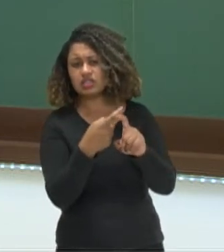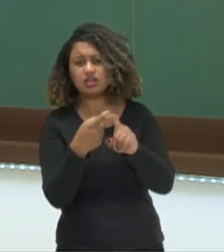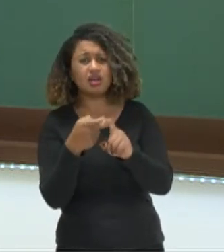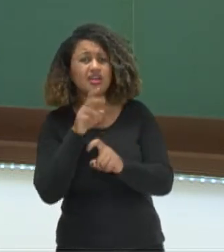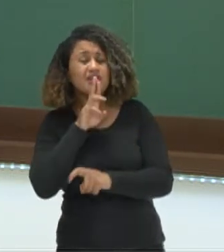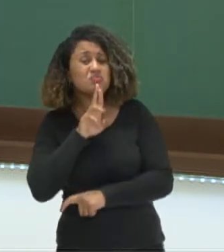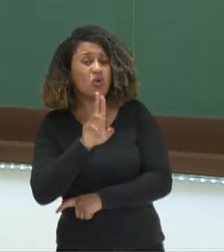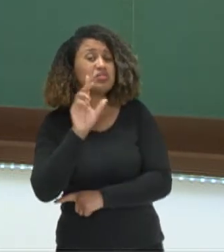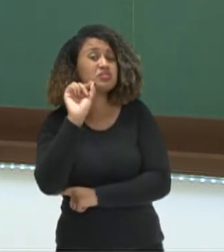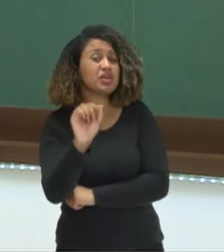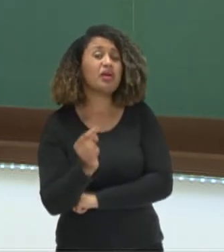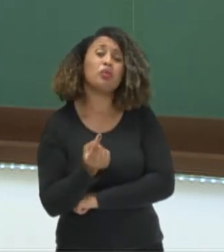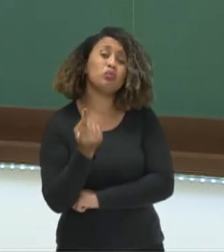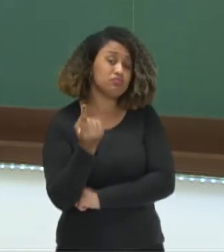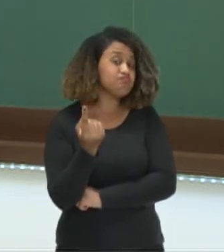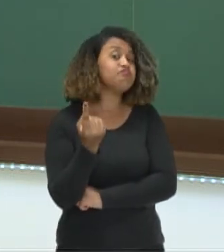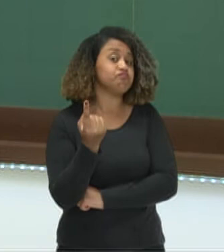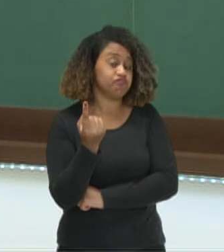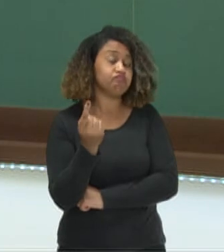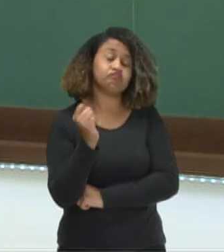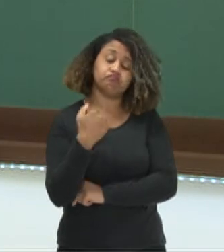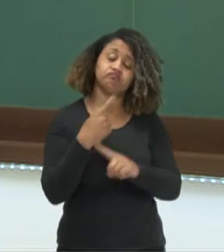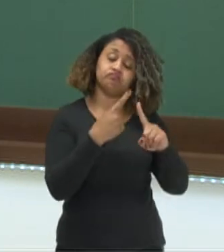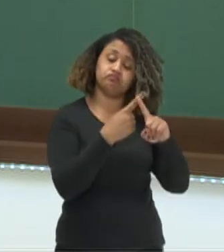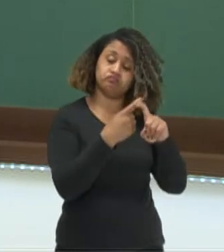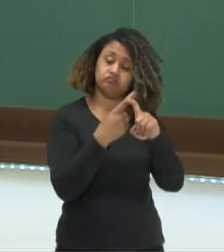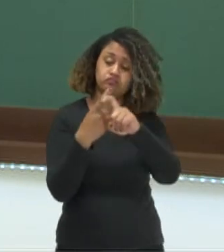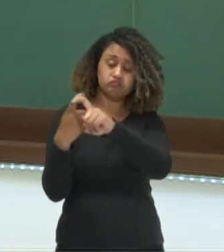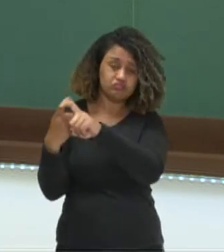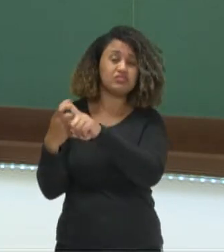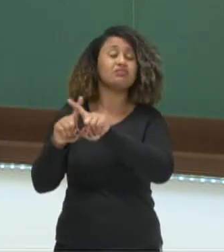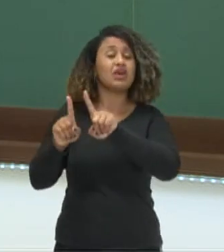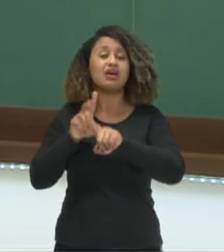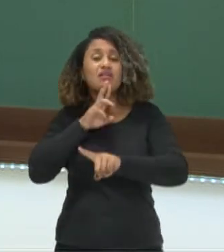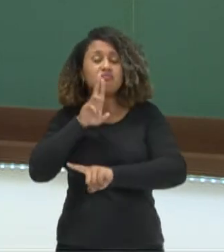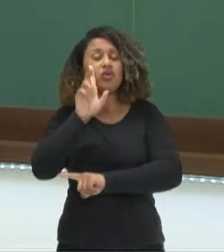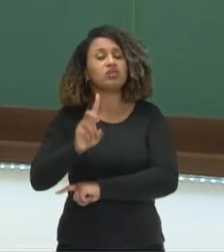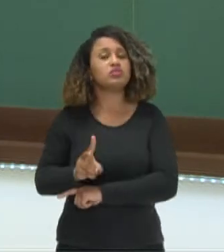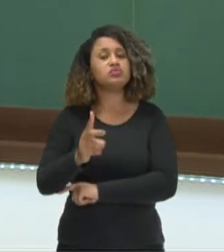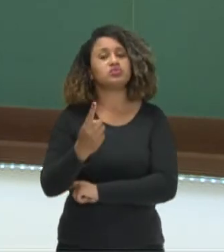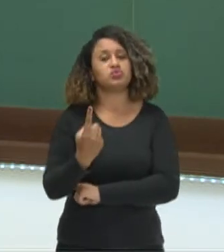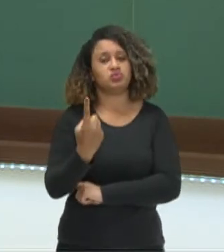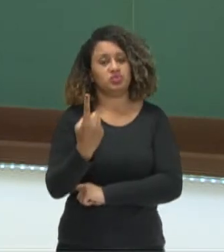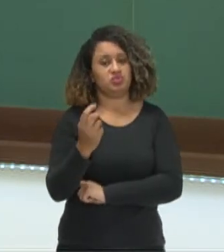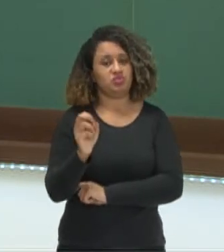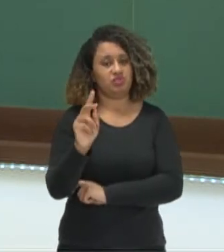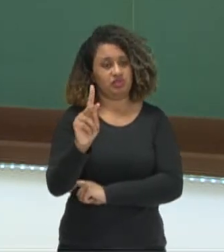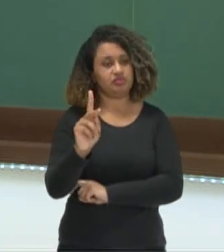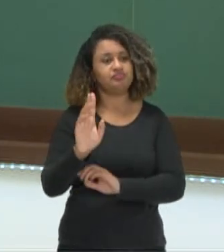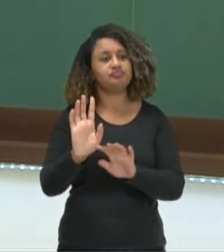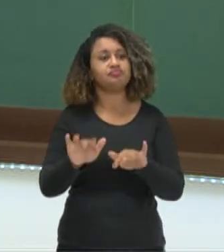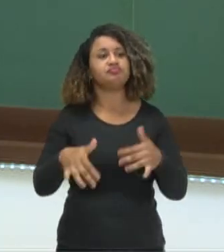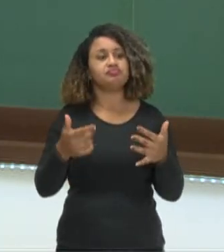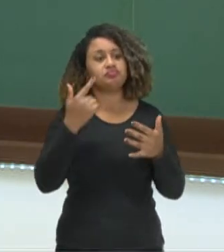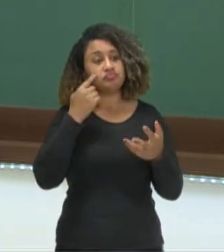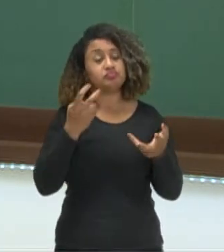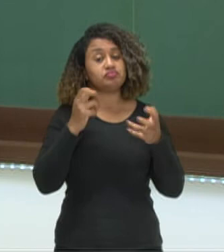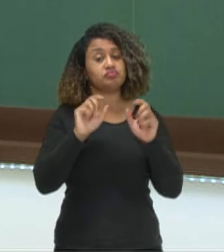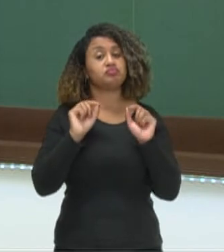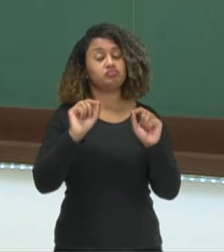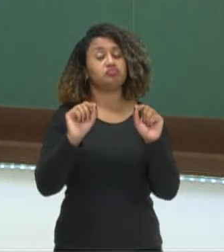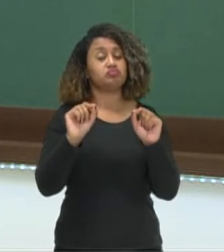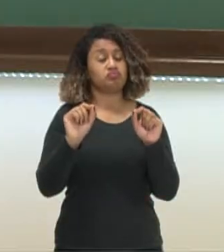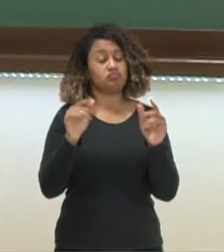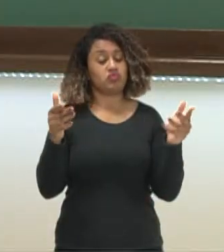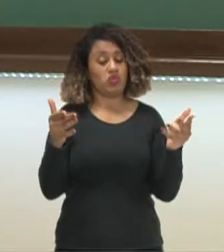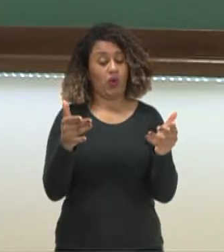vezes, ele continua sendo 1. Você pode multiplicar 100 vezes, ele continua sendo 1. Beleza? Então, olha só.